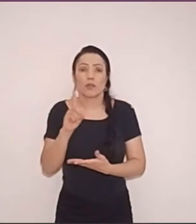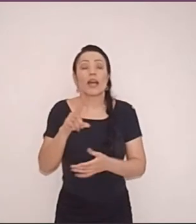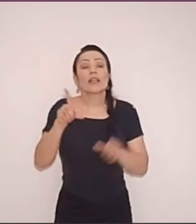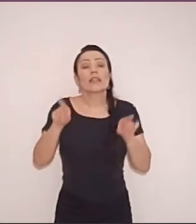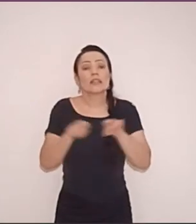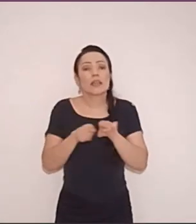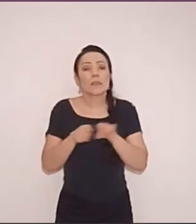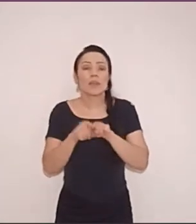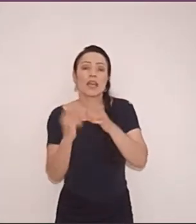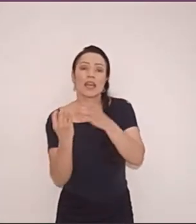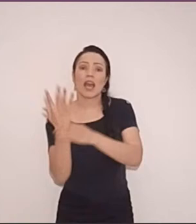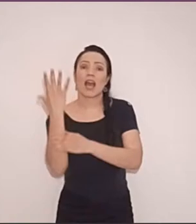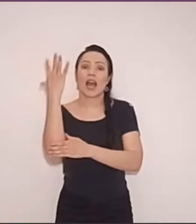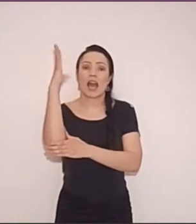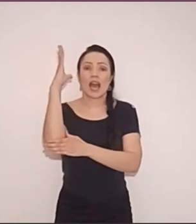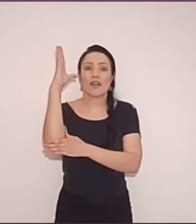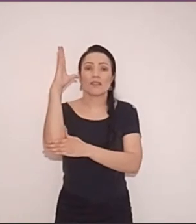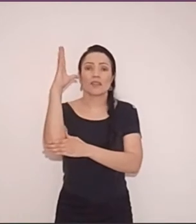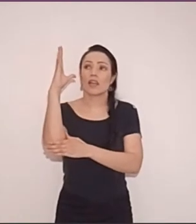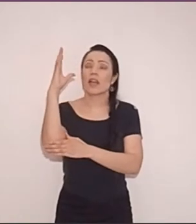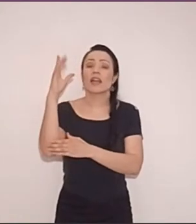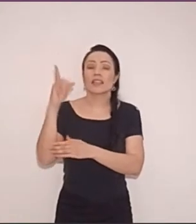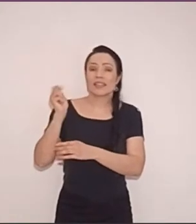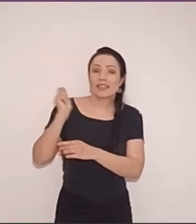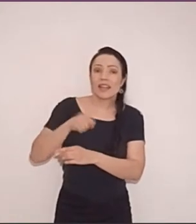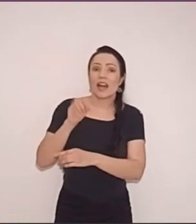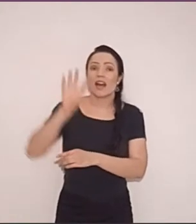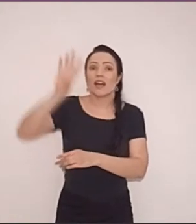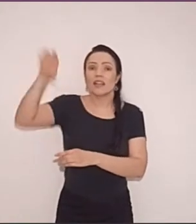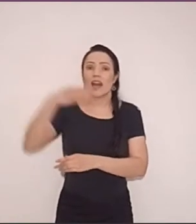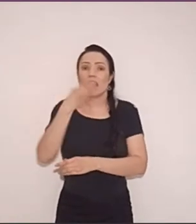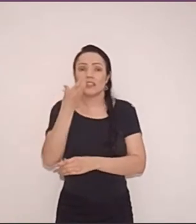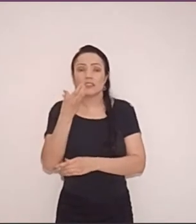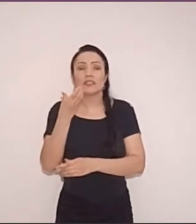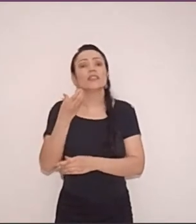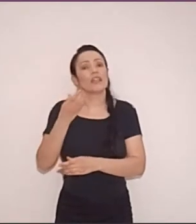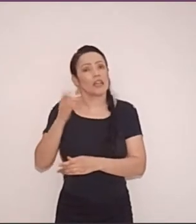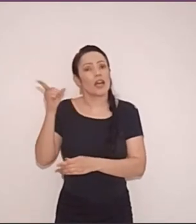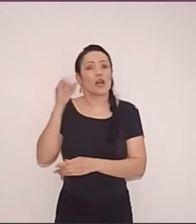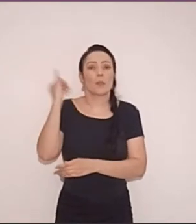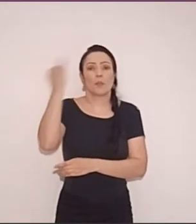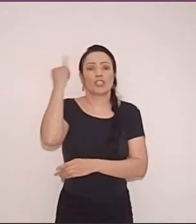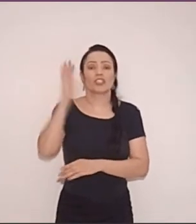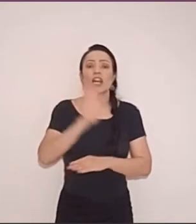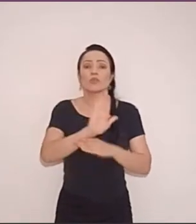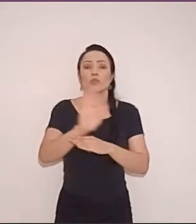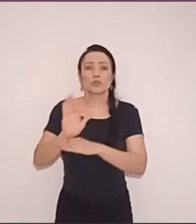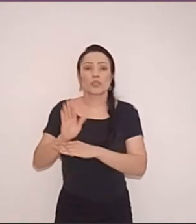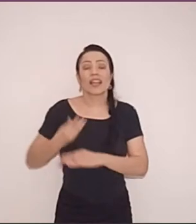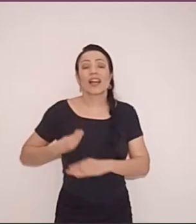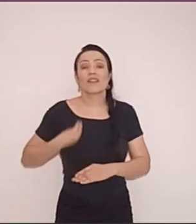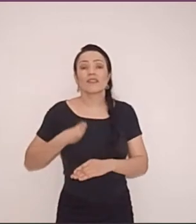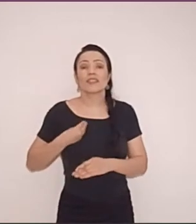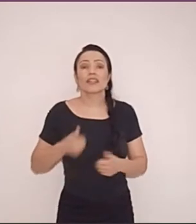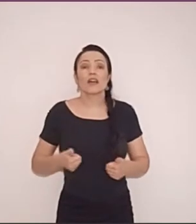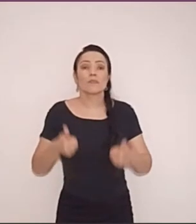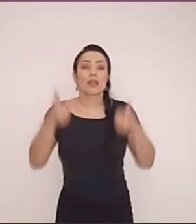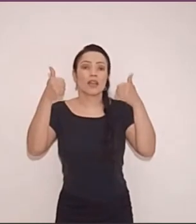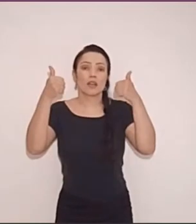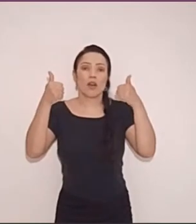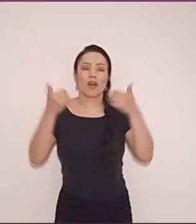abre está criando uma série de práticas que vão tornando a vida mais confortável